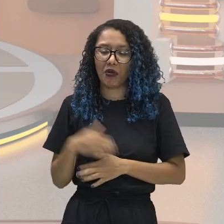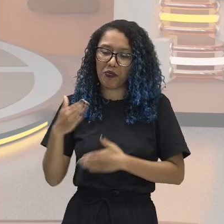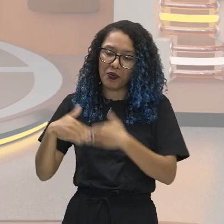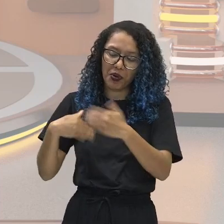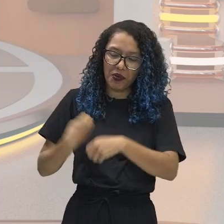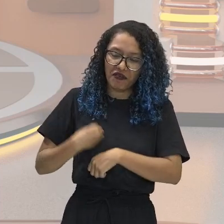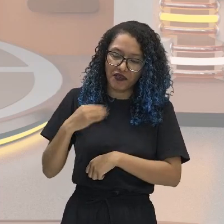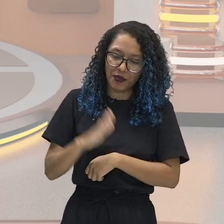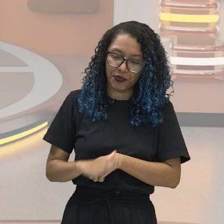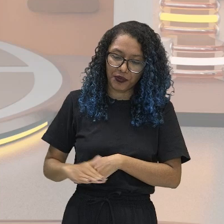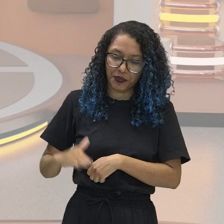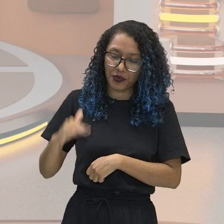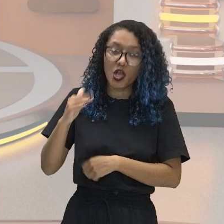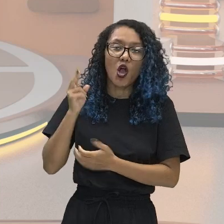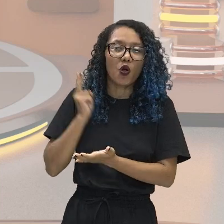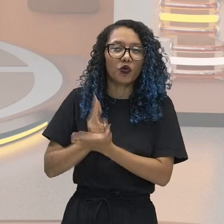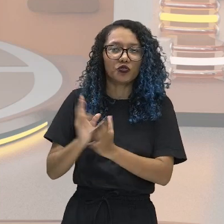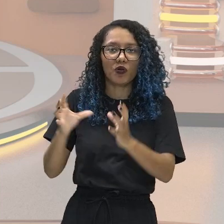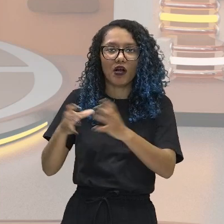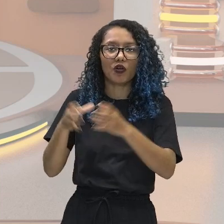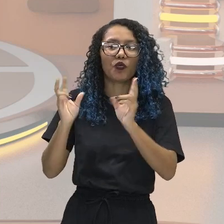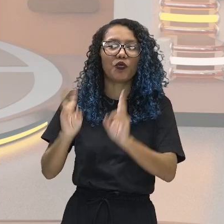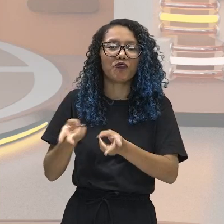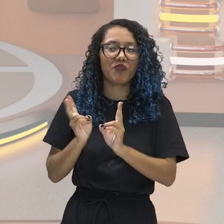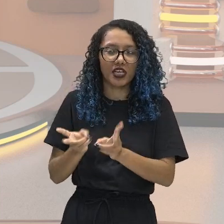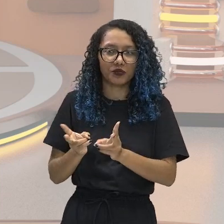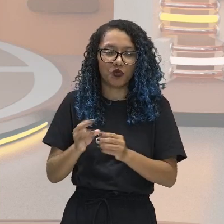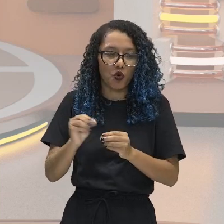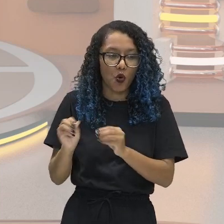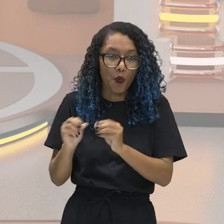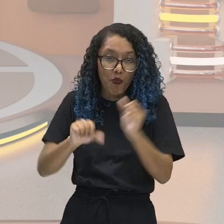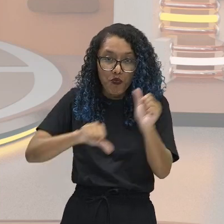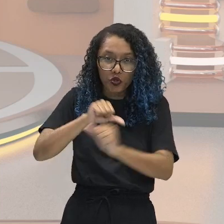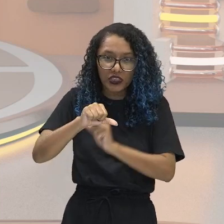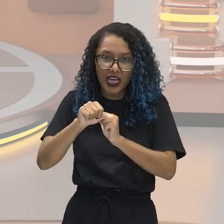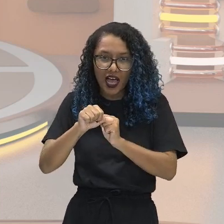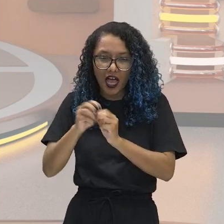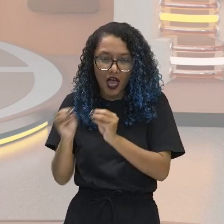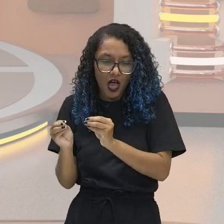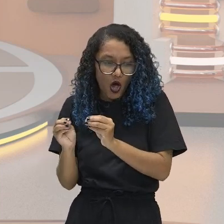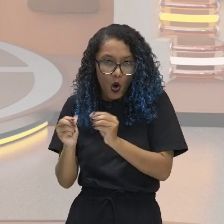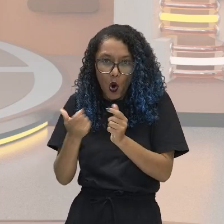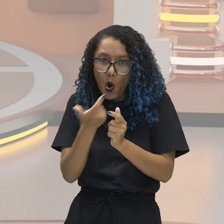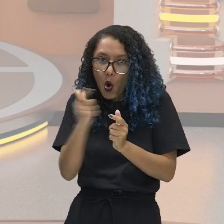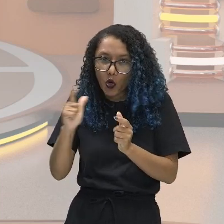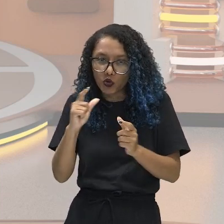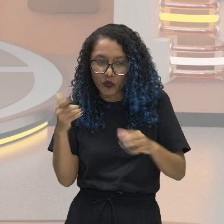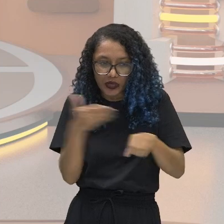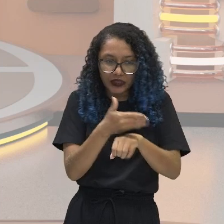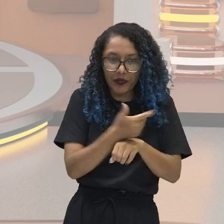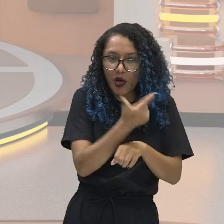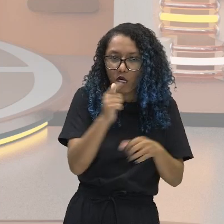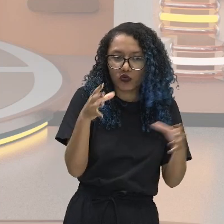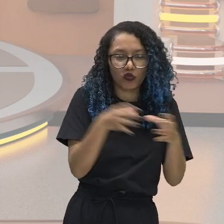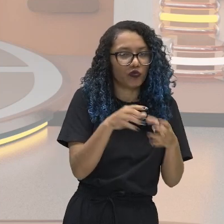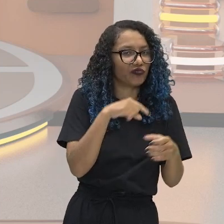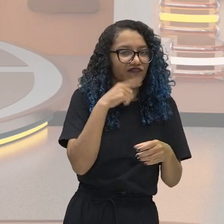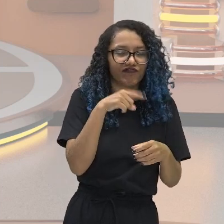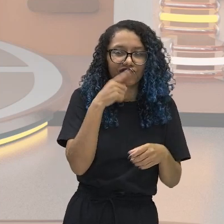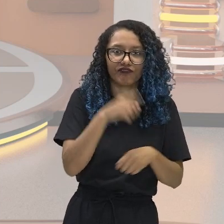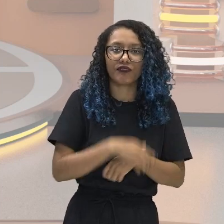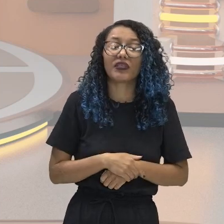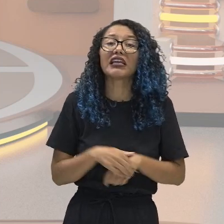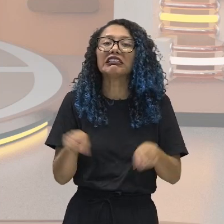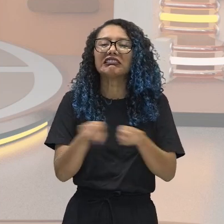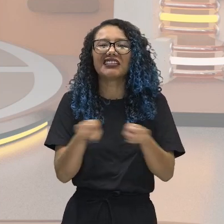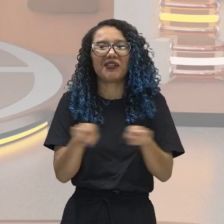chance de você morrer era muito grande. Lembrando que a expectativa de vida era baixíssima, tá, gente? As pessoas conviviam diariamente